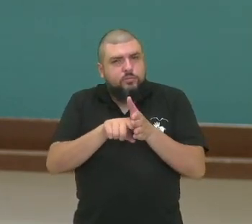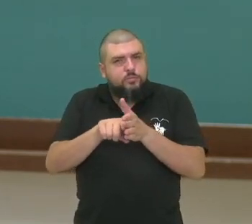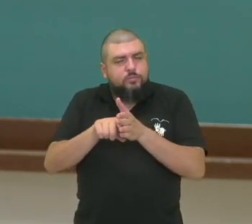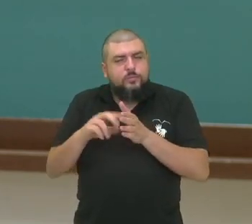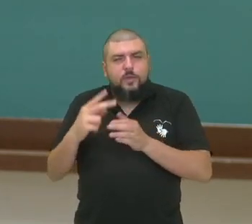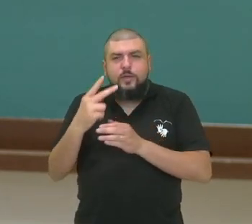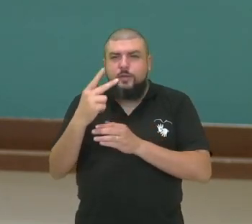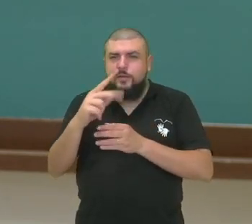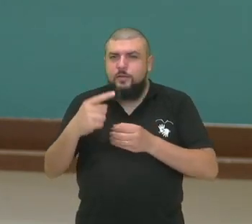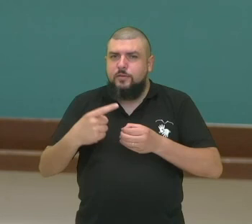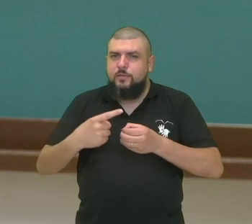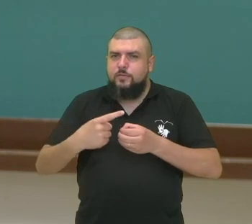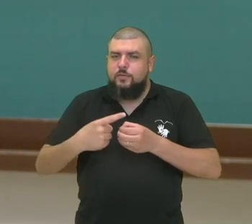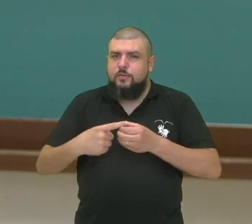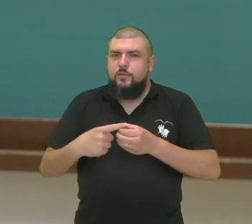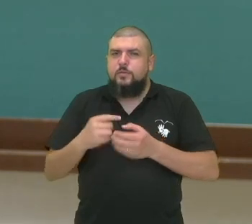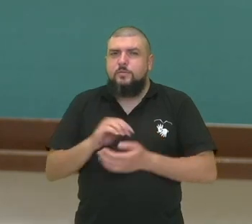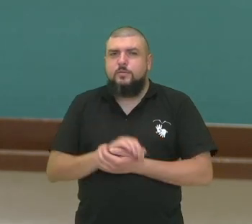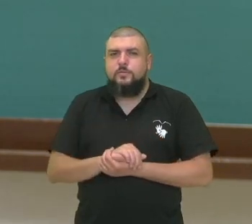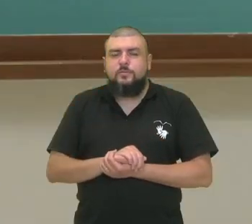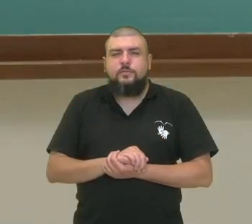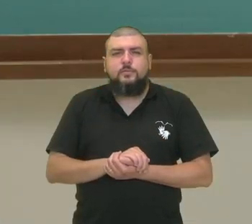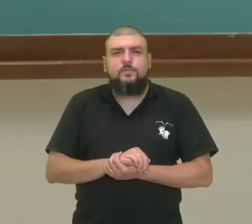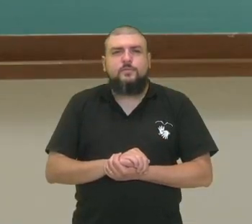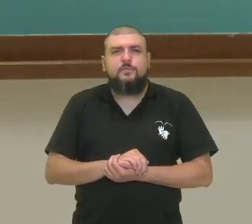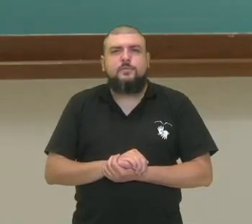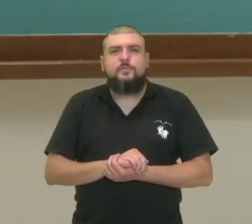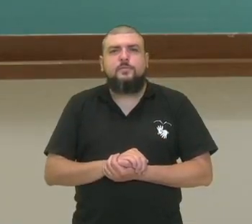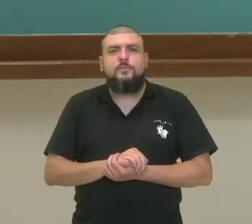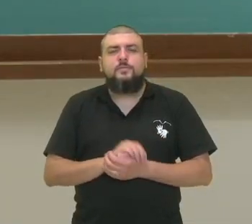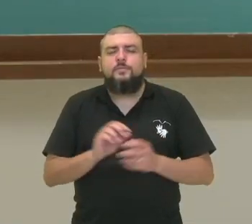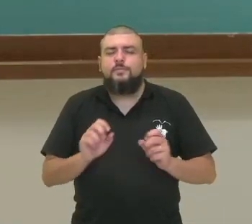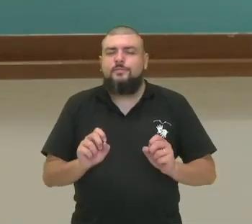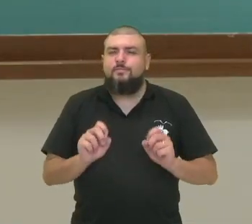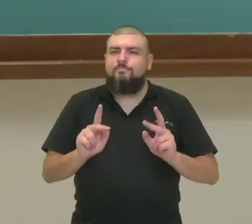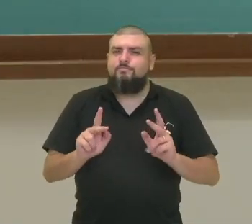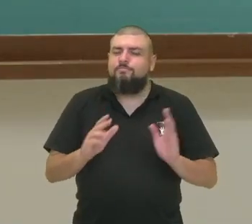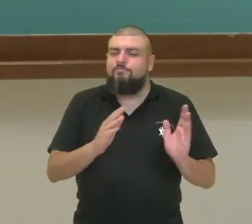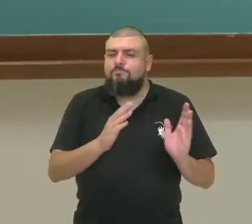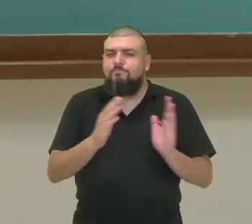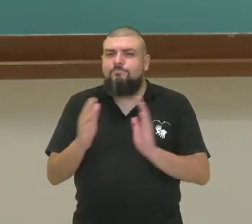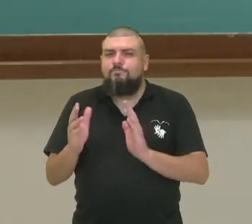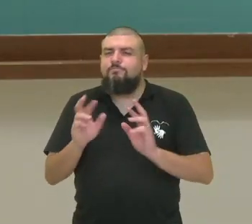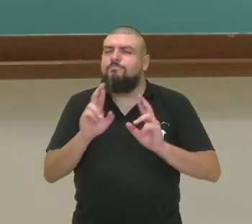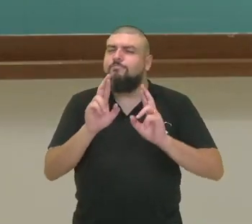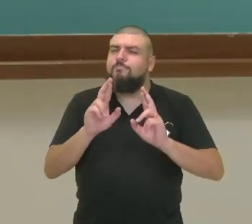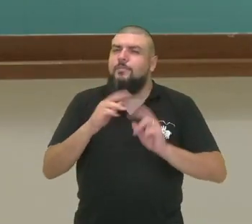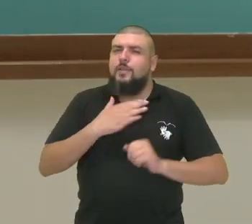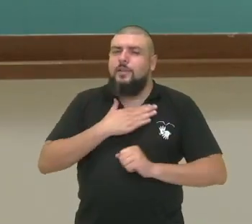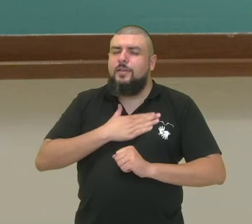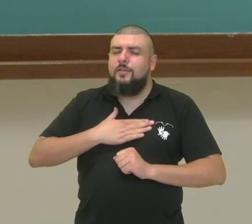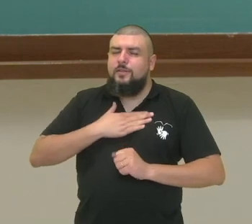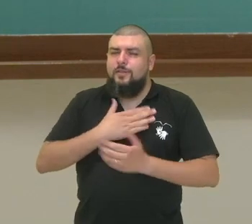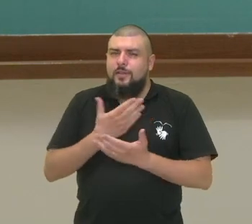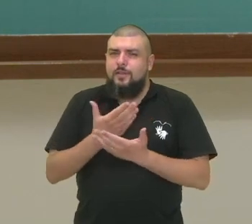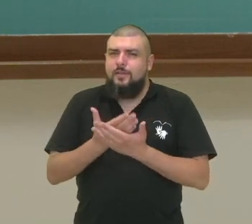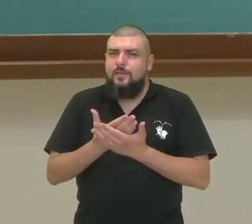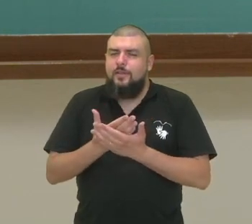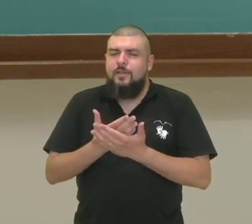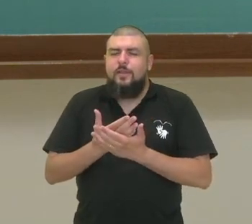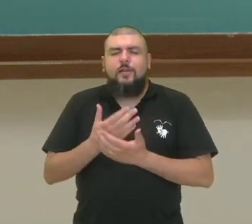mais sobre o hino do seu município. É isso, pessoal. Espero que vocês tenham gostado da aula de hoje. Eu me diverti